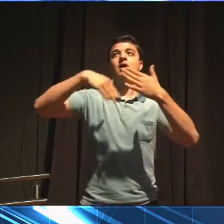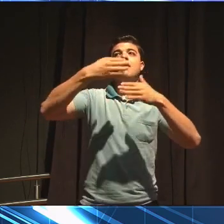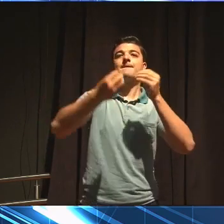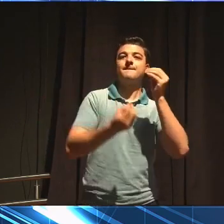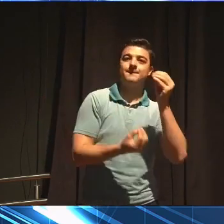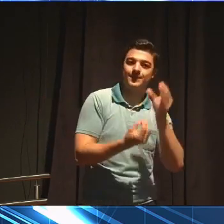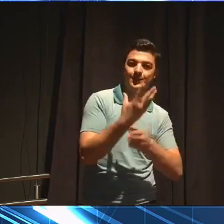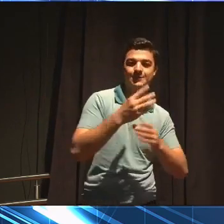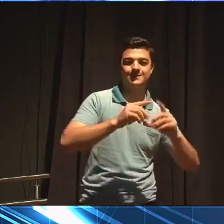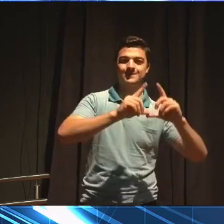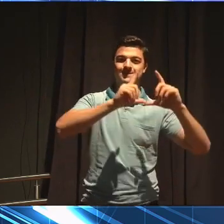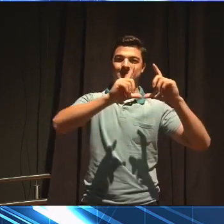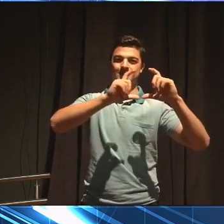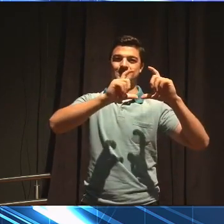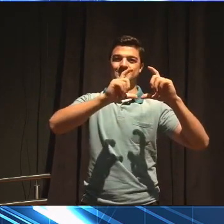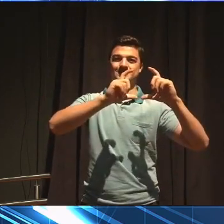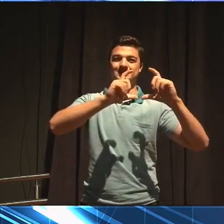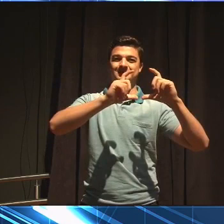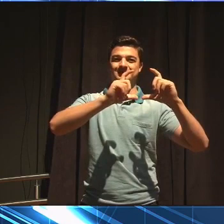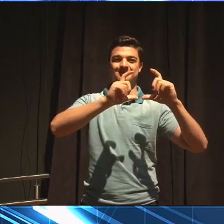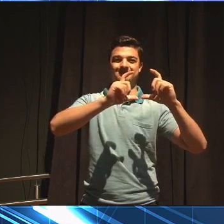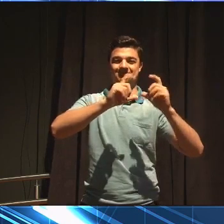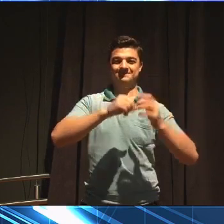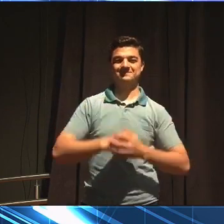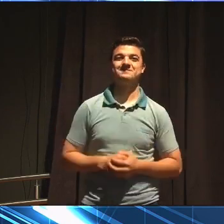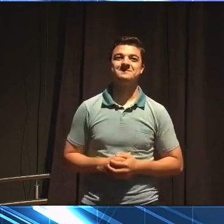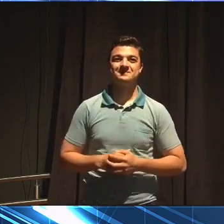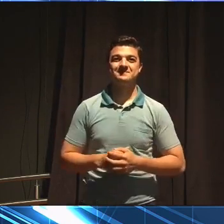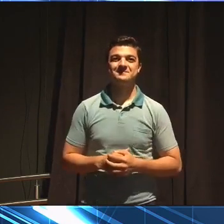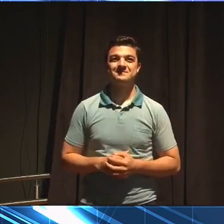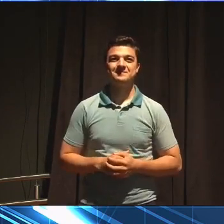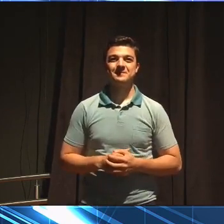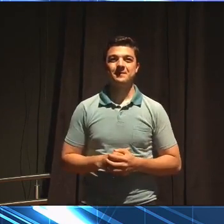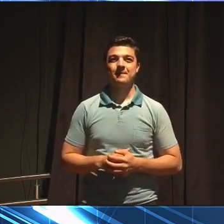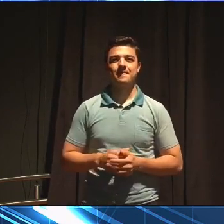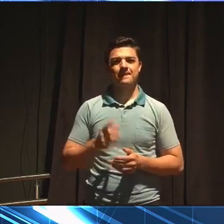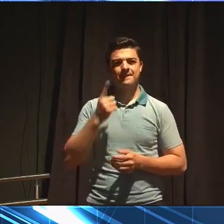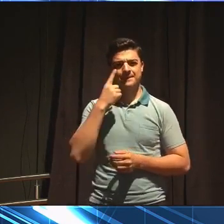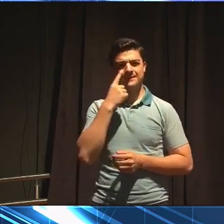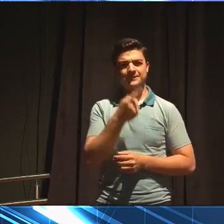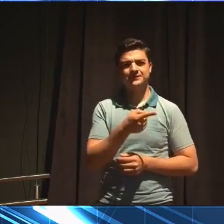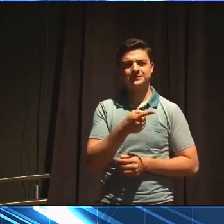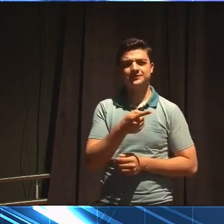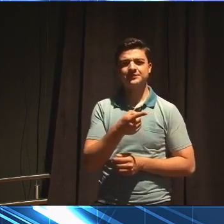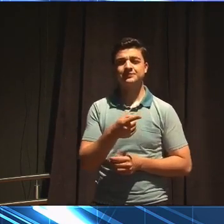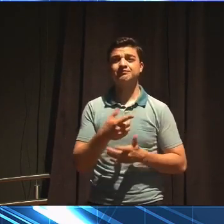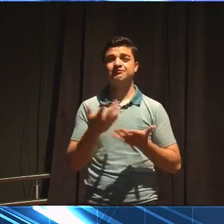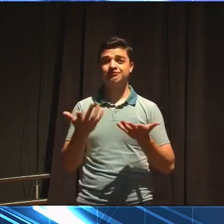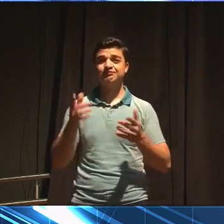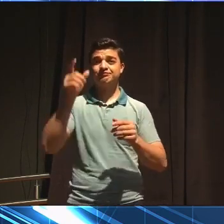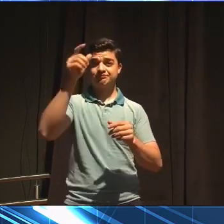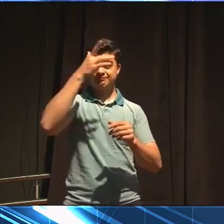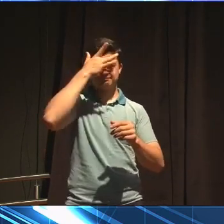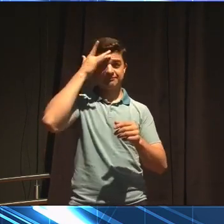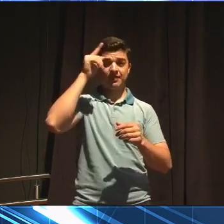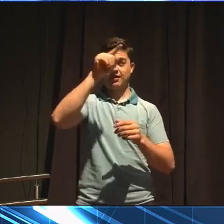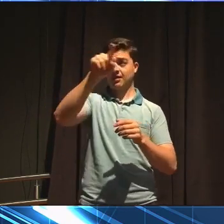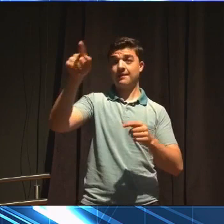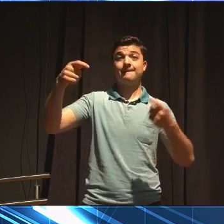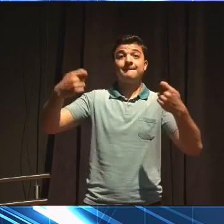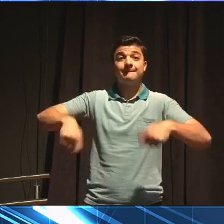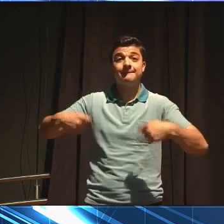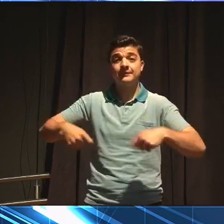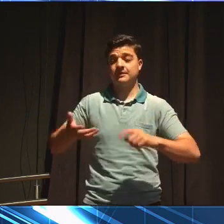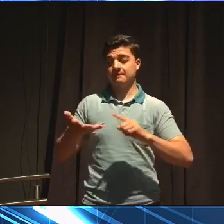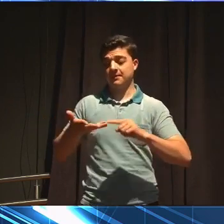reais necessidades, tá, das pessoas, para que elas entendam que as nossas soluções fazem